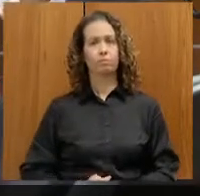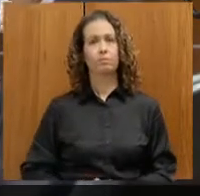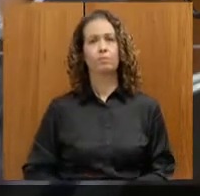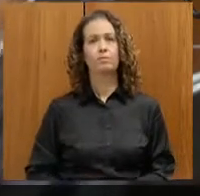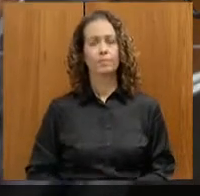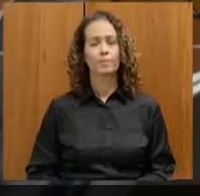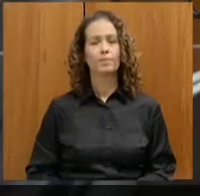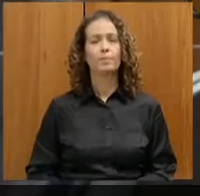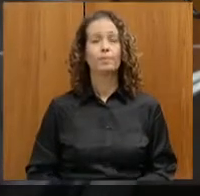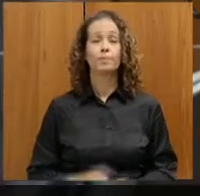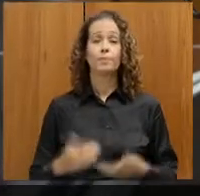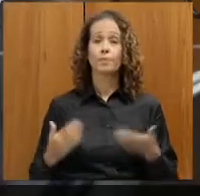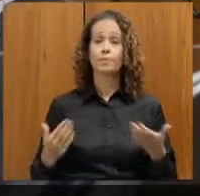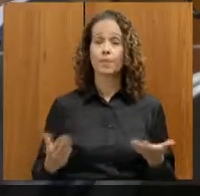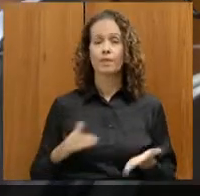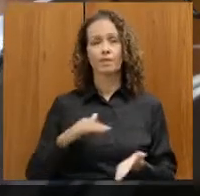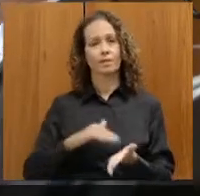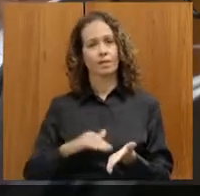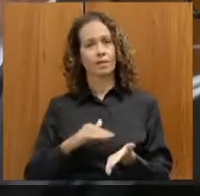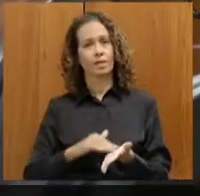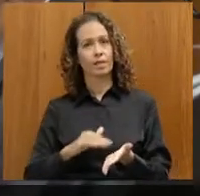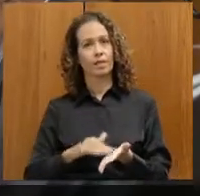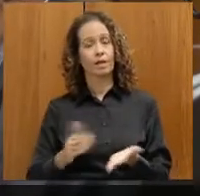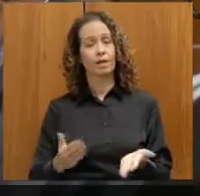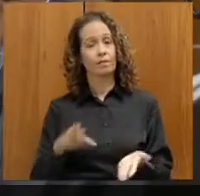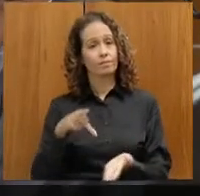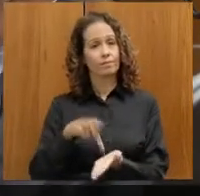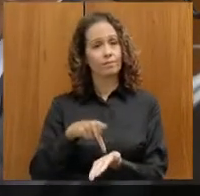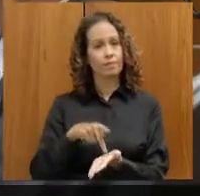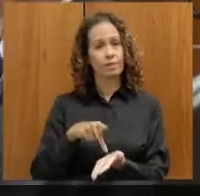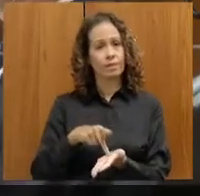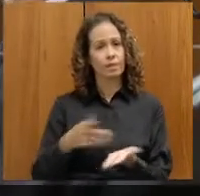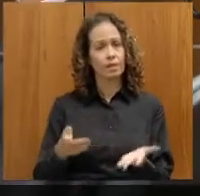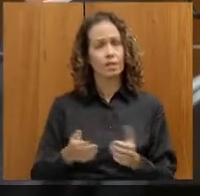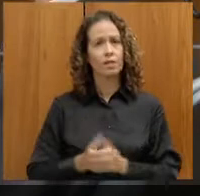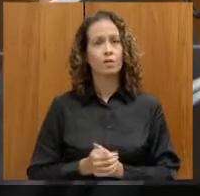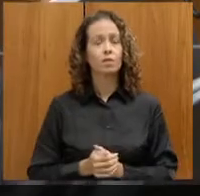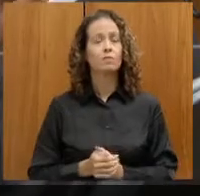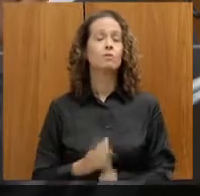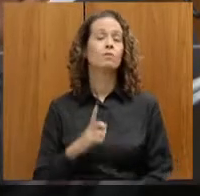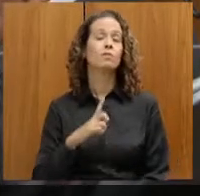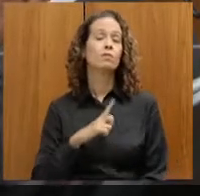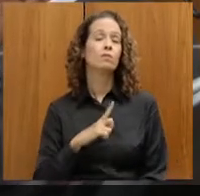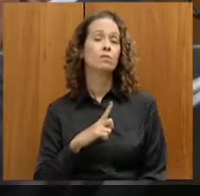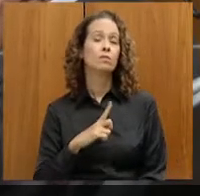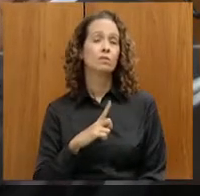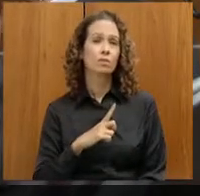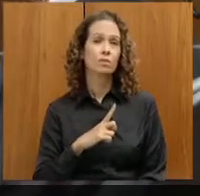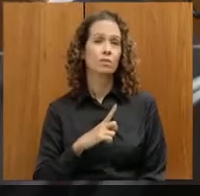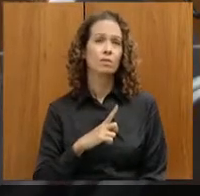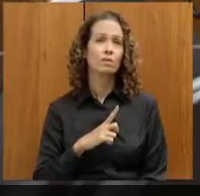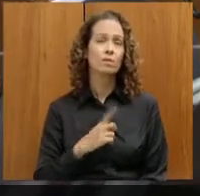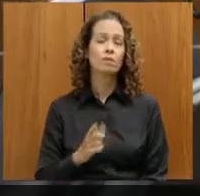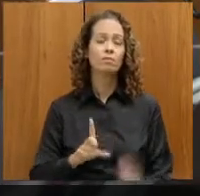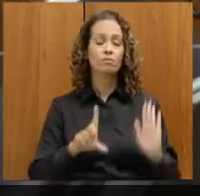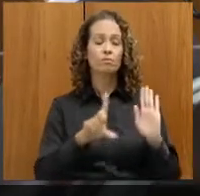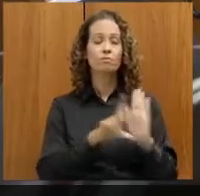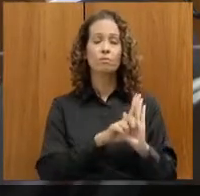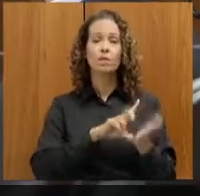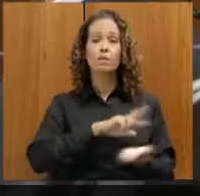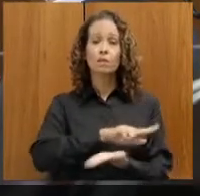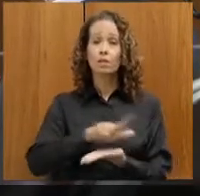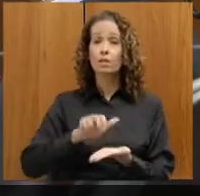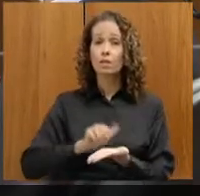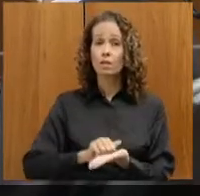e tem secretário evidente que a existência inclusive com legislações é